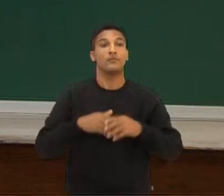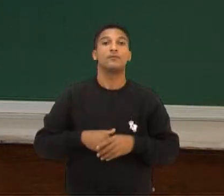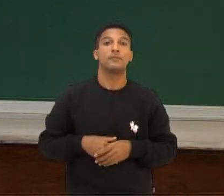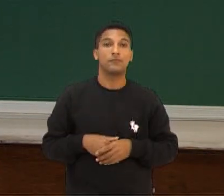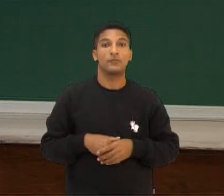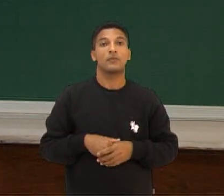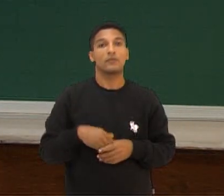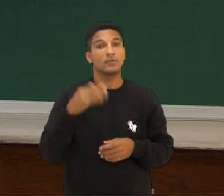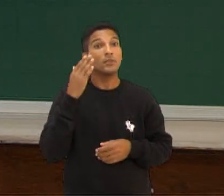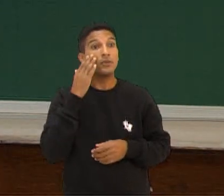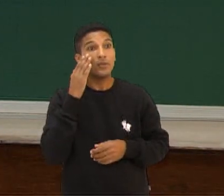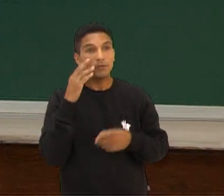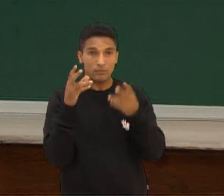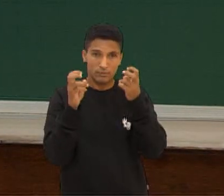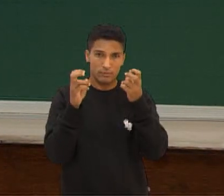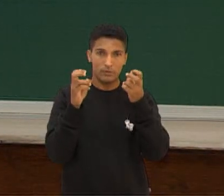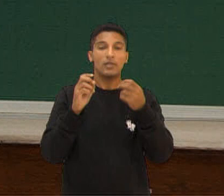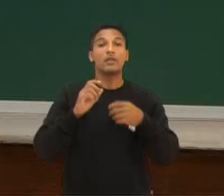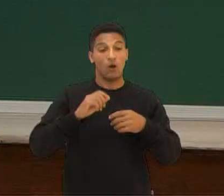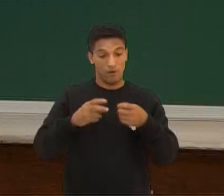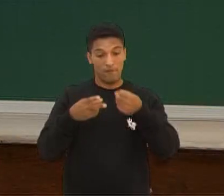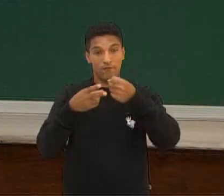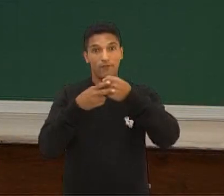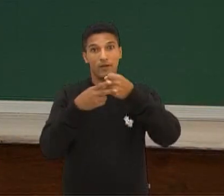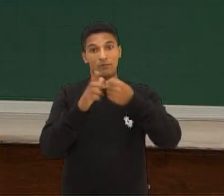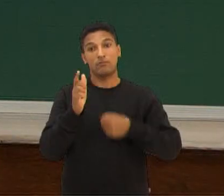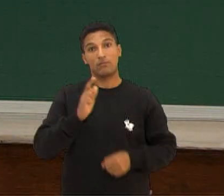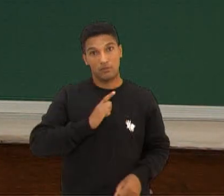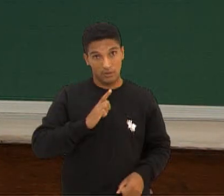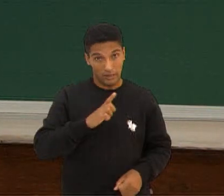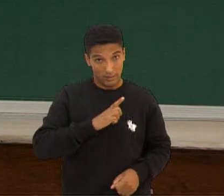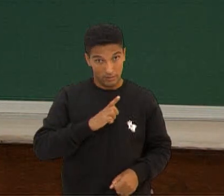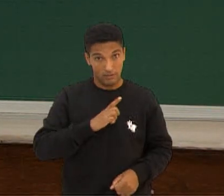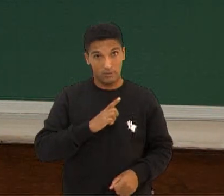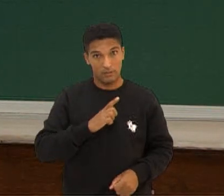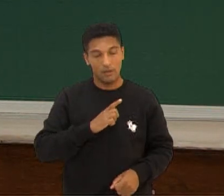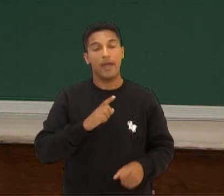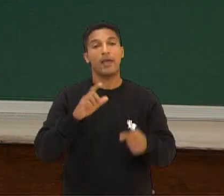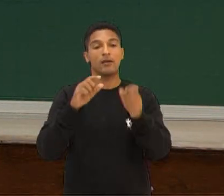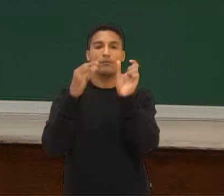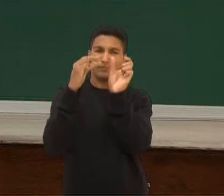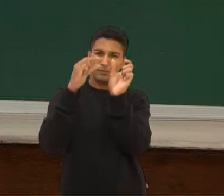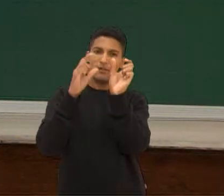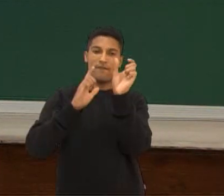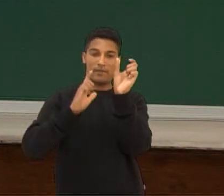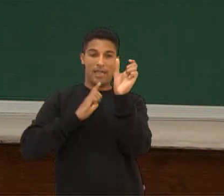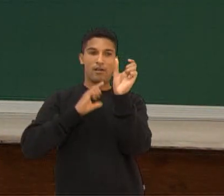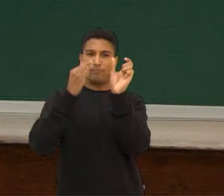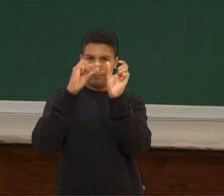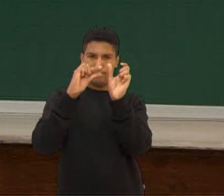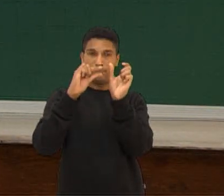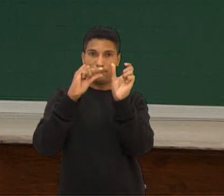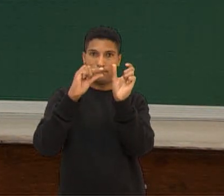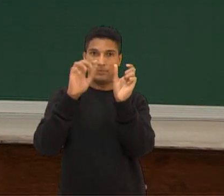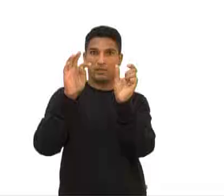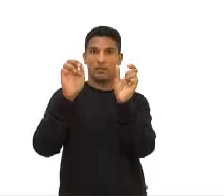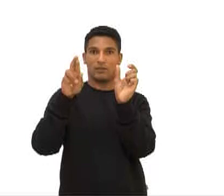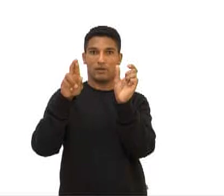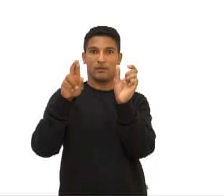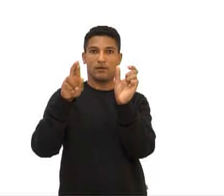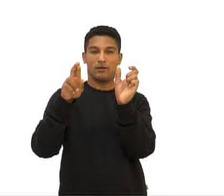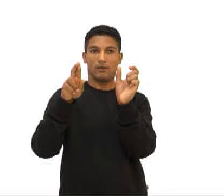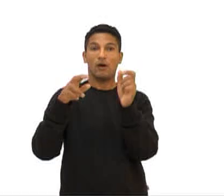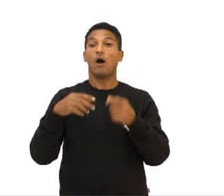dar conta ali. Então, eu tenho o verbo ter, que é verbo de ligação, necessidade de, olha a preposição, que